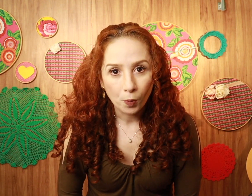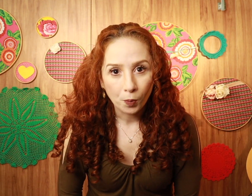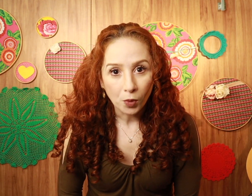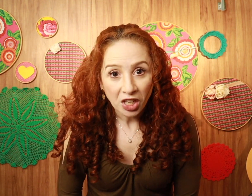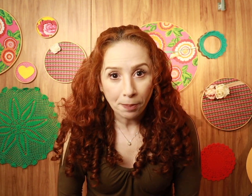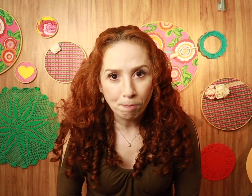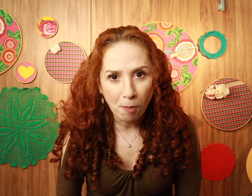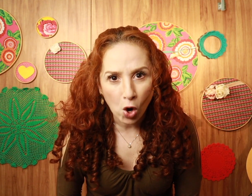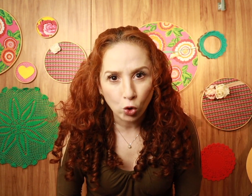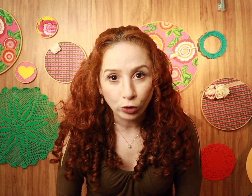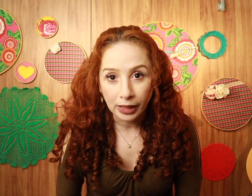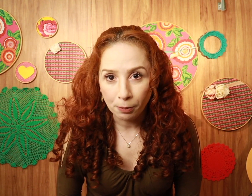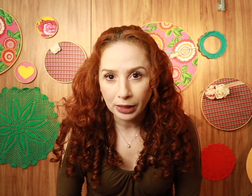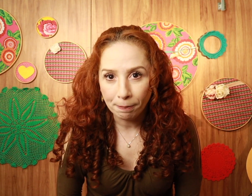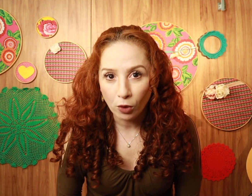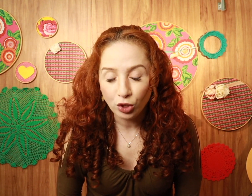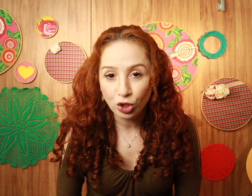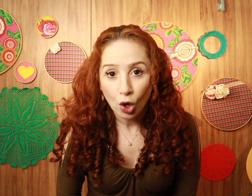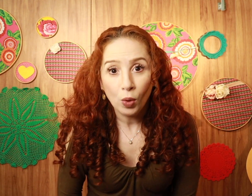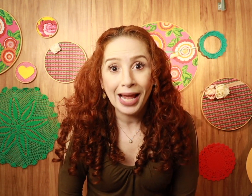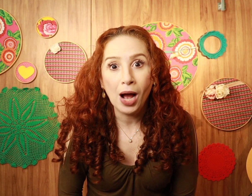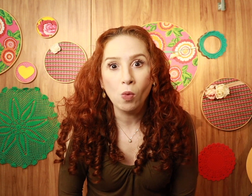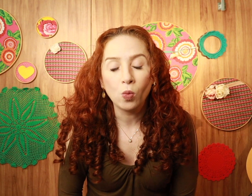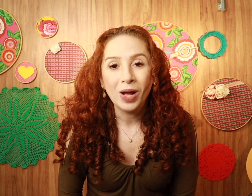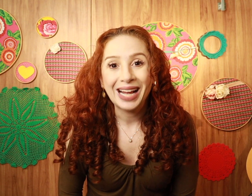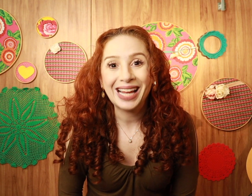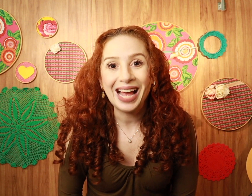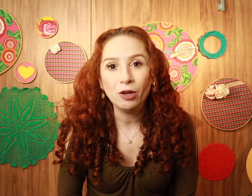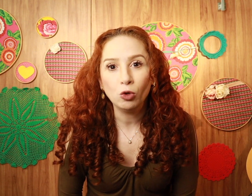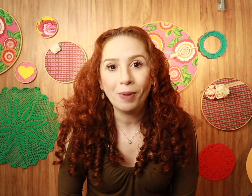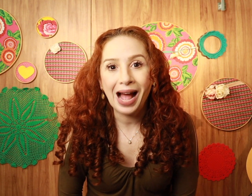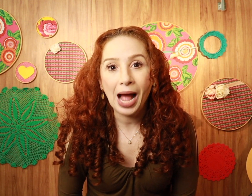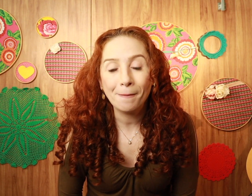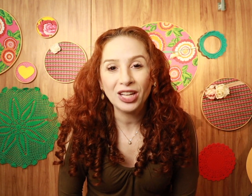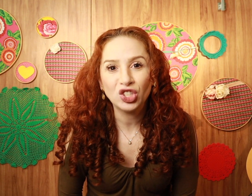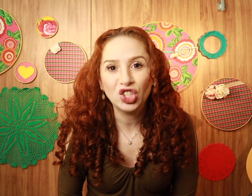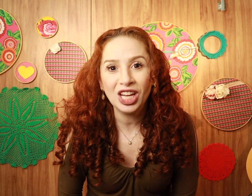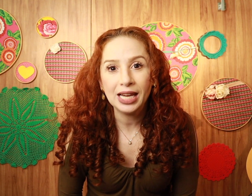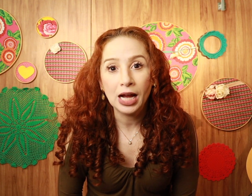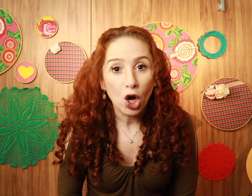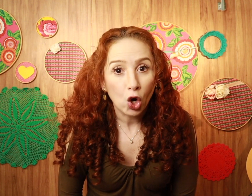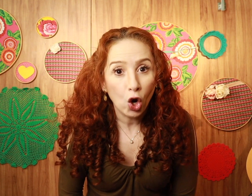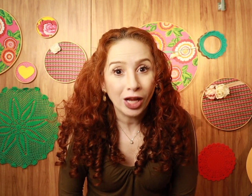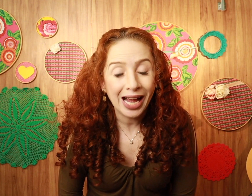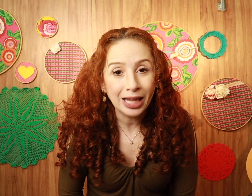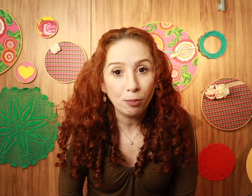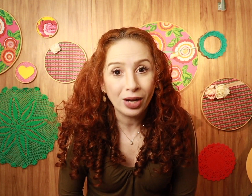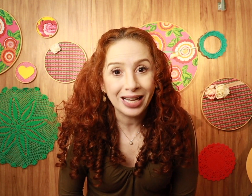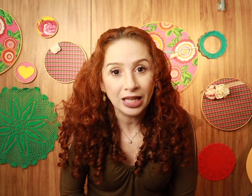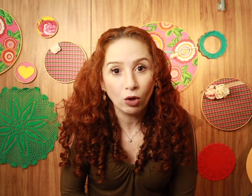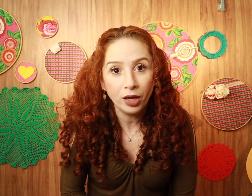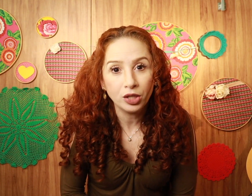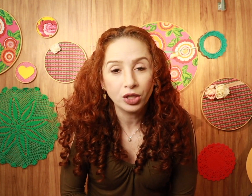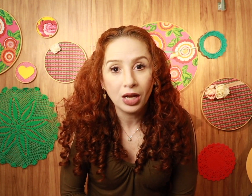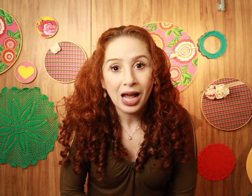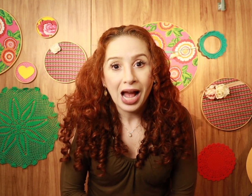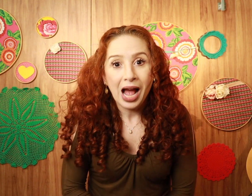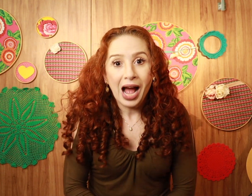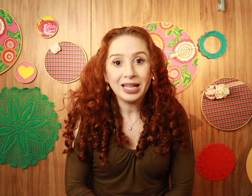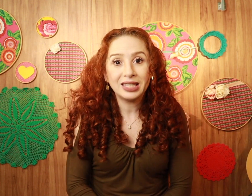Aconteceu que pouco tempo depois, o leão caiu numa armadilha colocada por